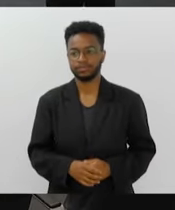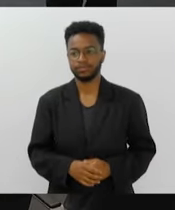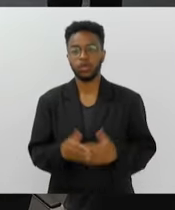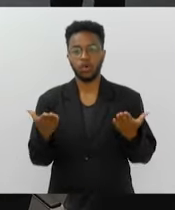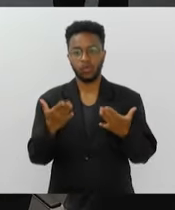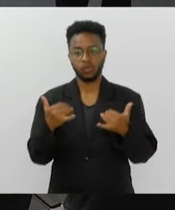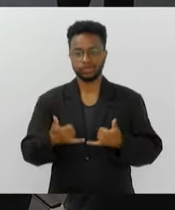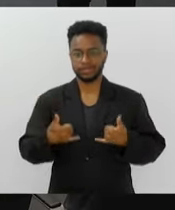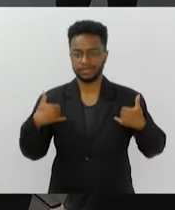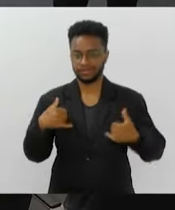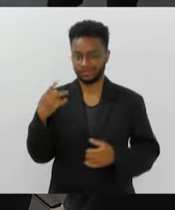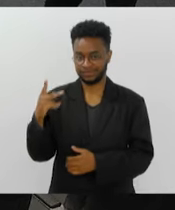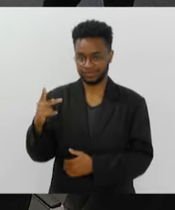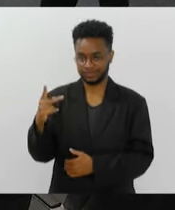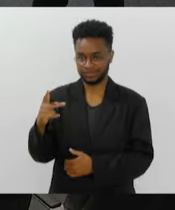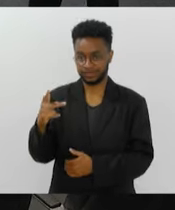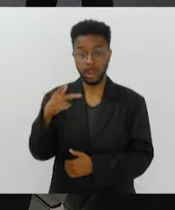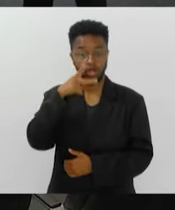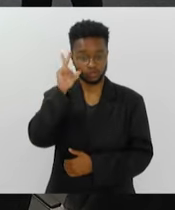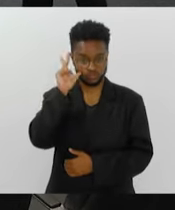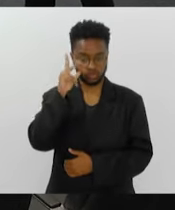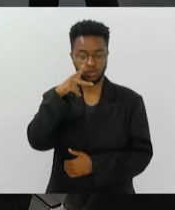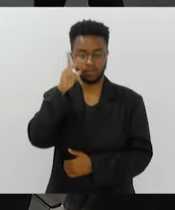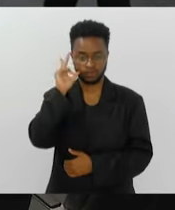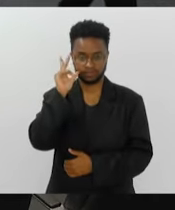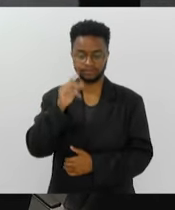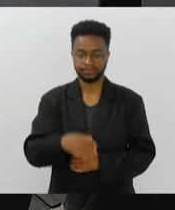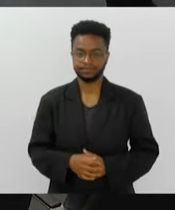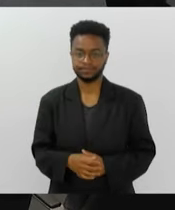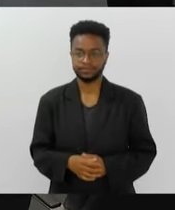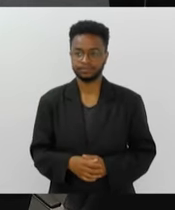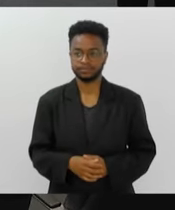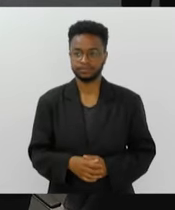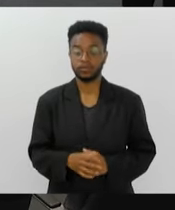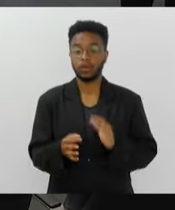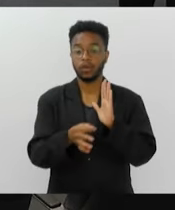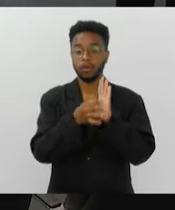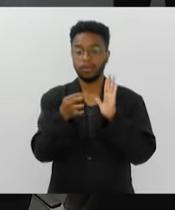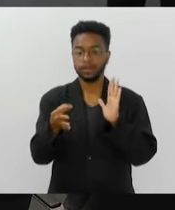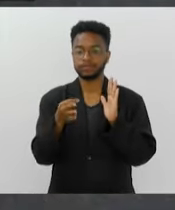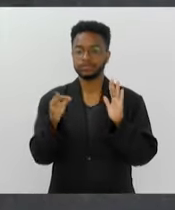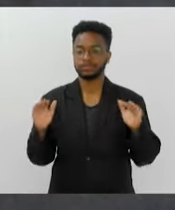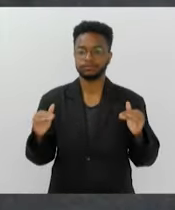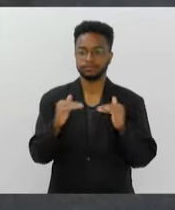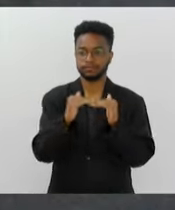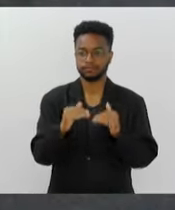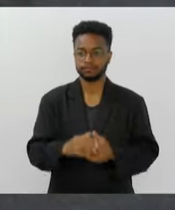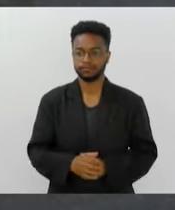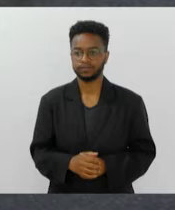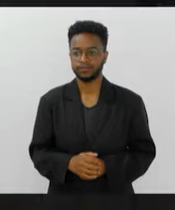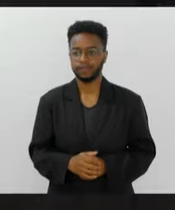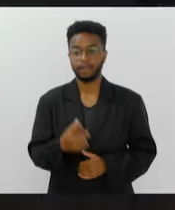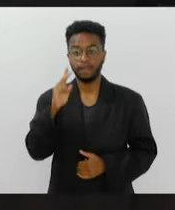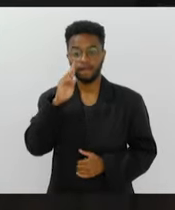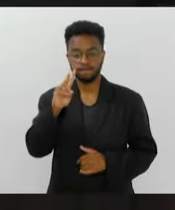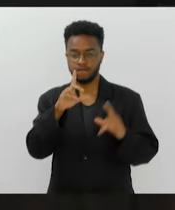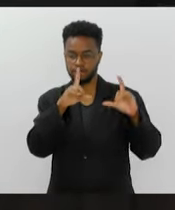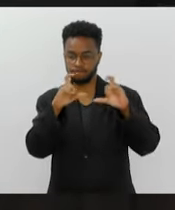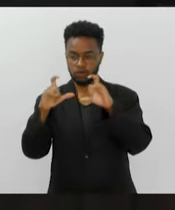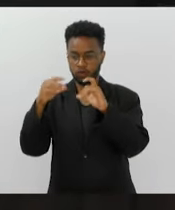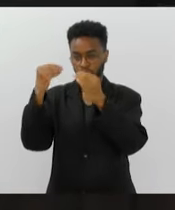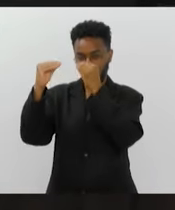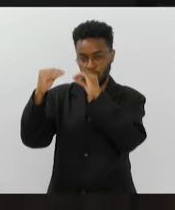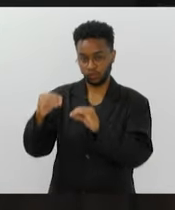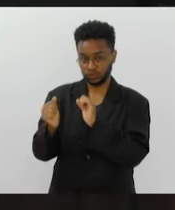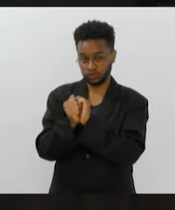aniversariante de anteontem de anteontem Presidente o parecer favorável das fotos que eu achei para postar com vossa